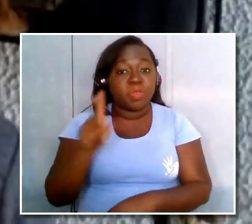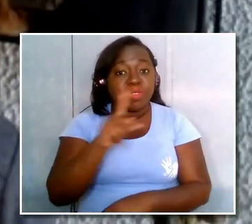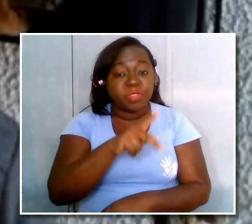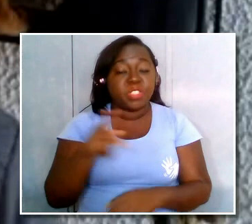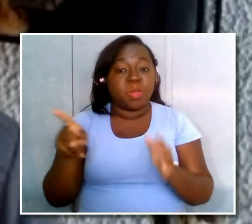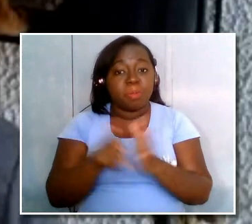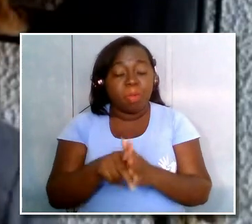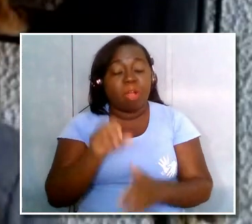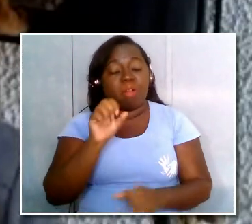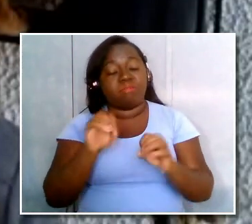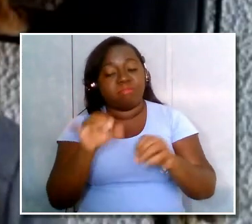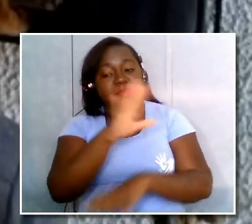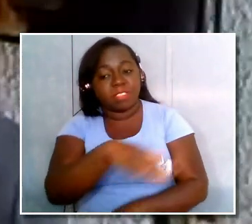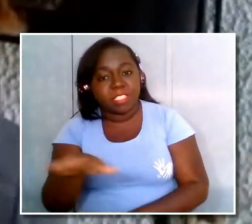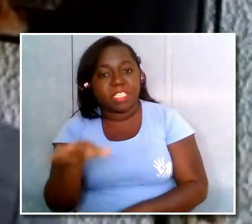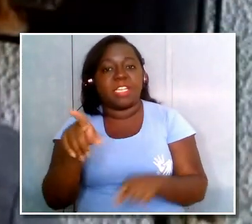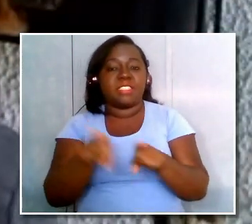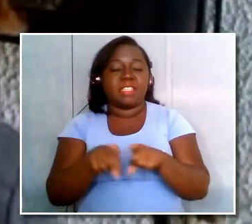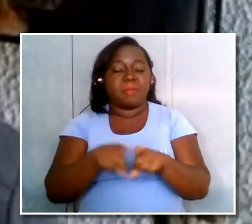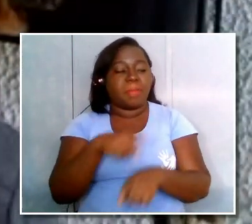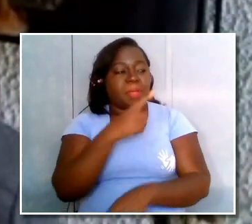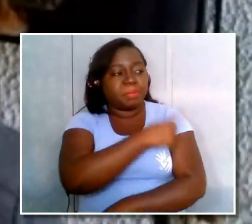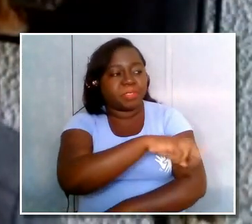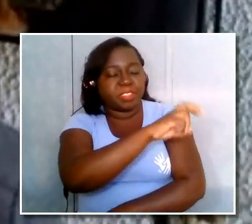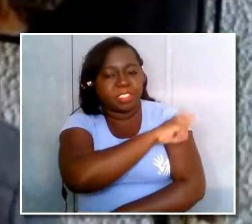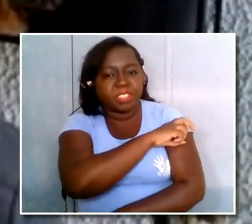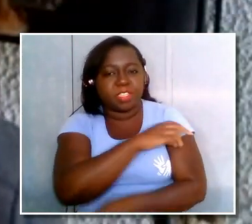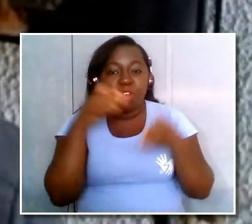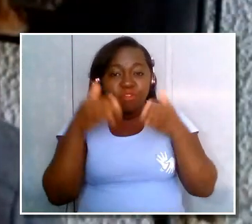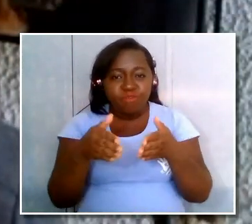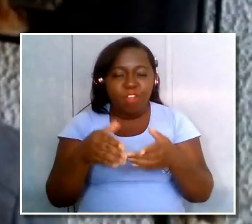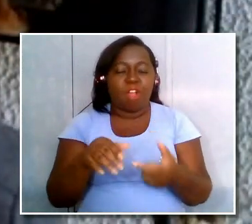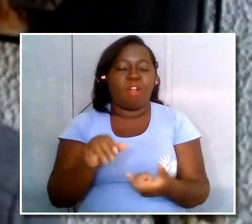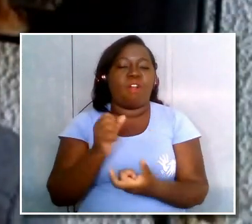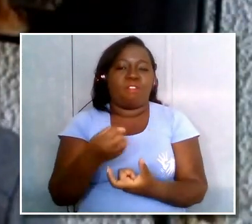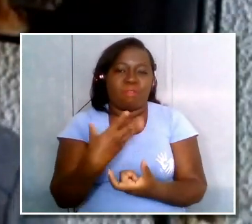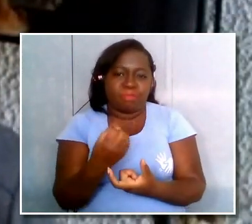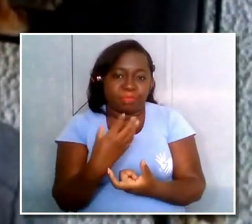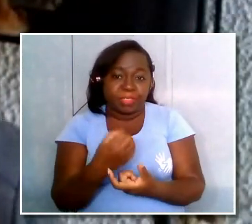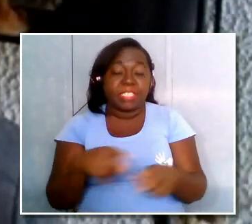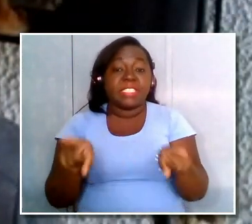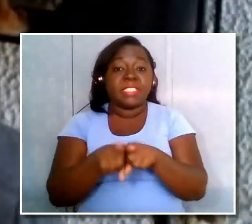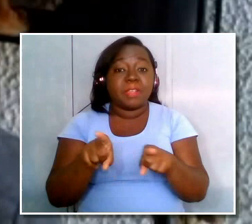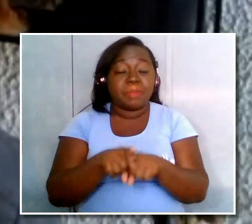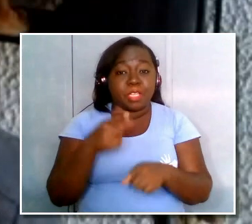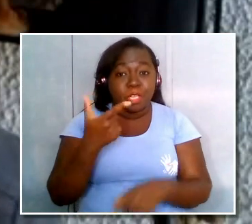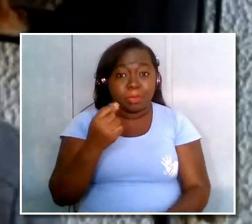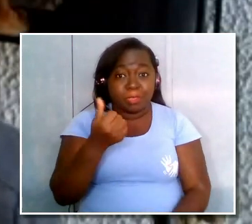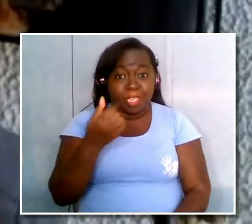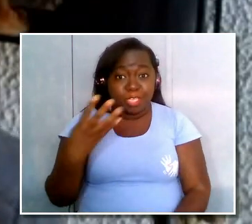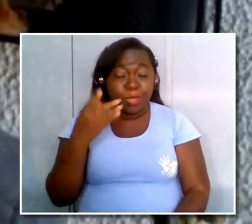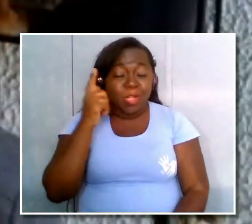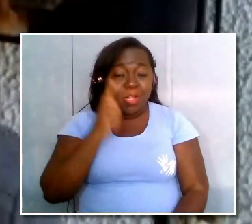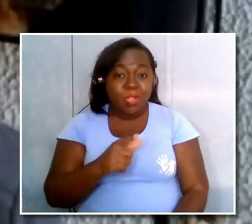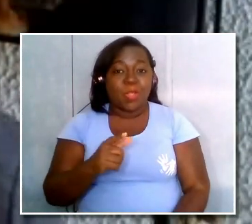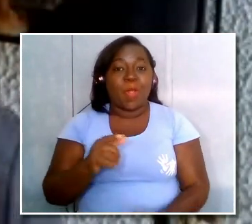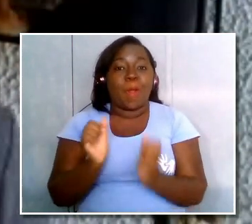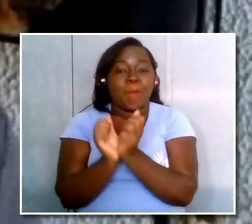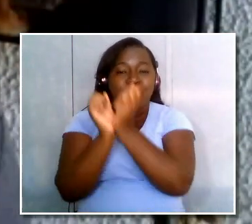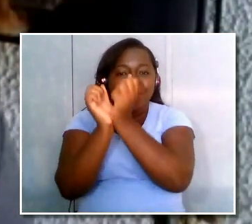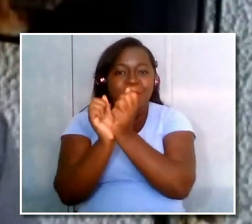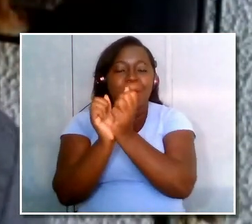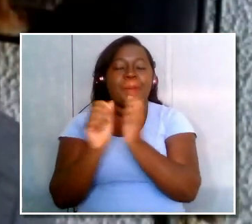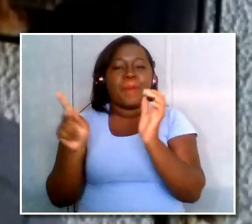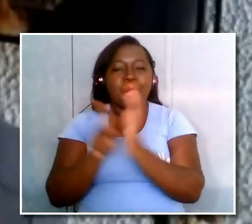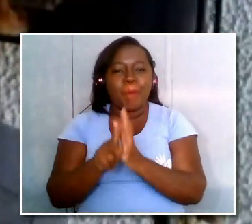com destaque da alfabetização. Em 2014, ela recebeu o prêmio Educador Nota 10 da Fundação Vitor Civita